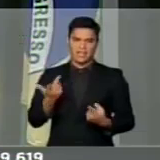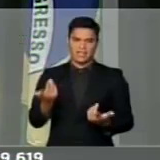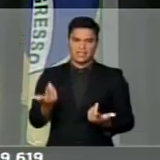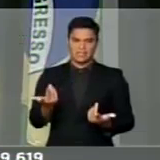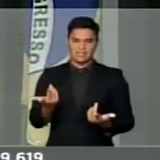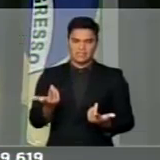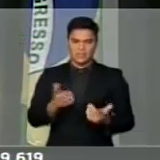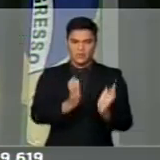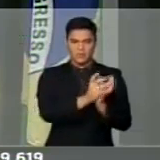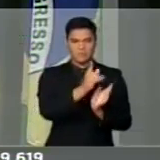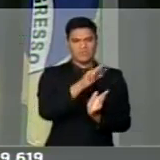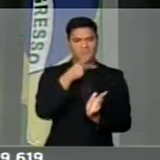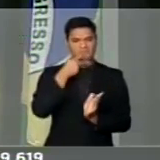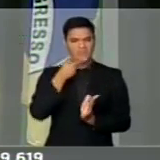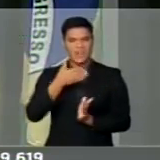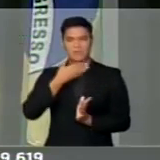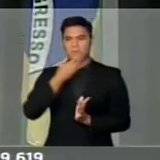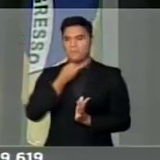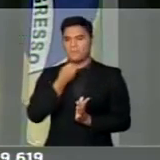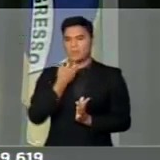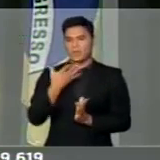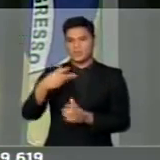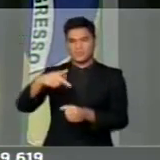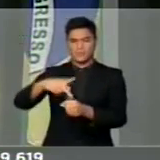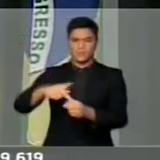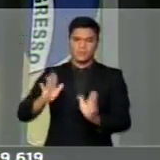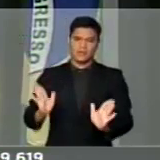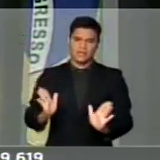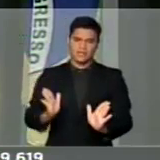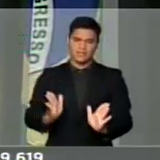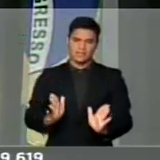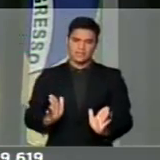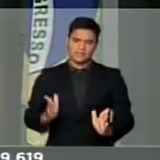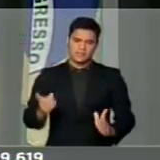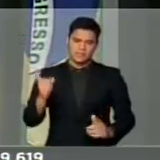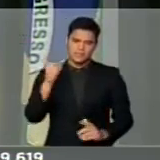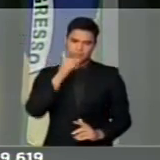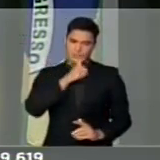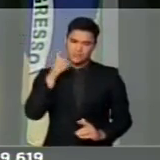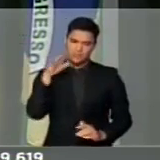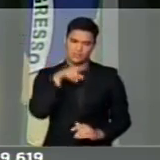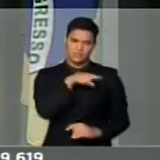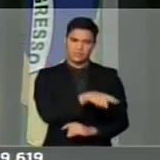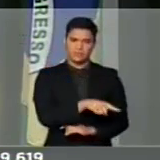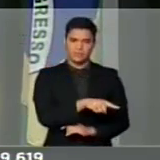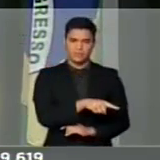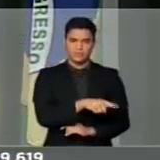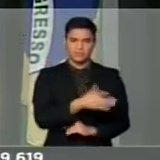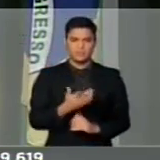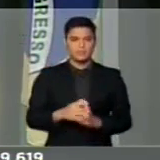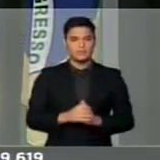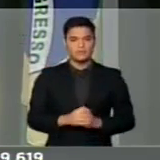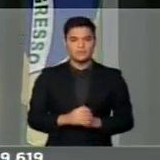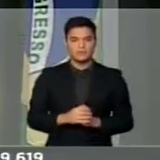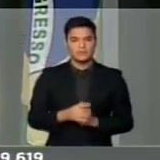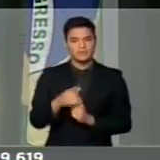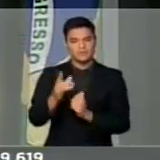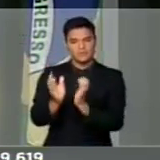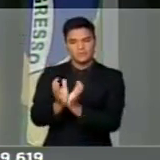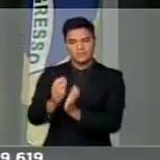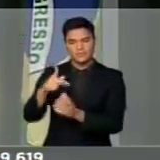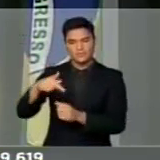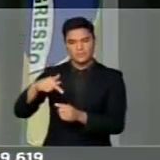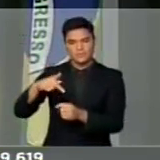seus hipócritas, amorais. A destruição é da Petrobras e do